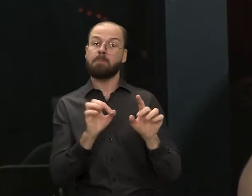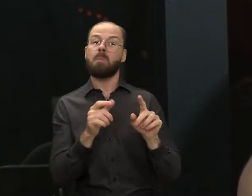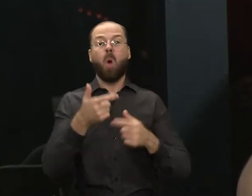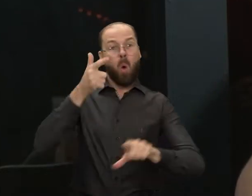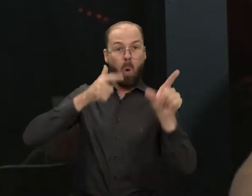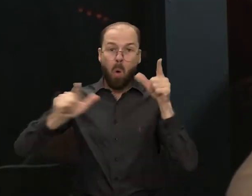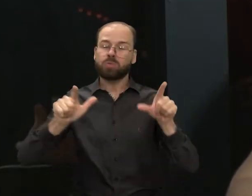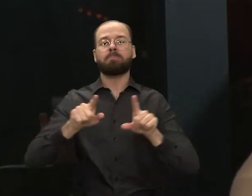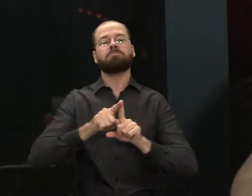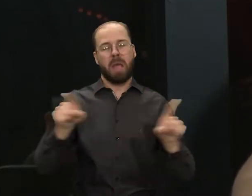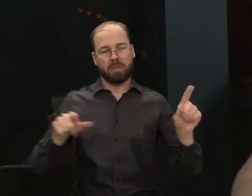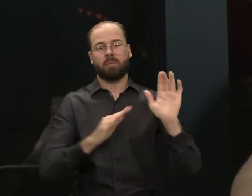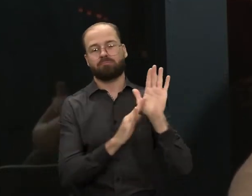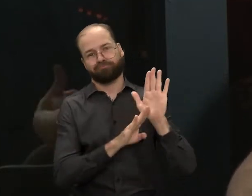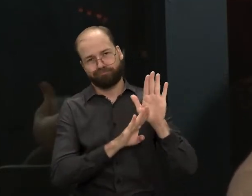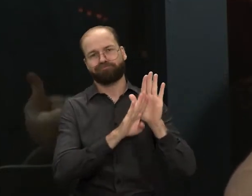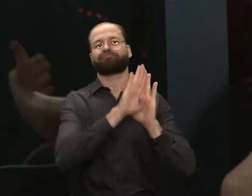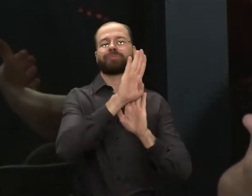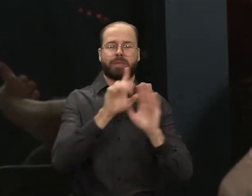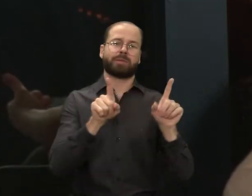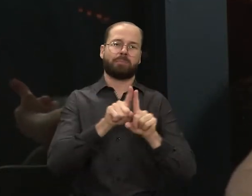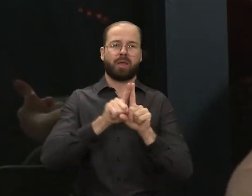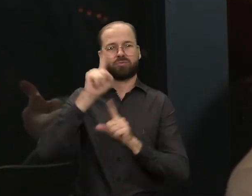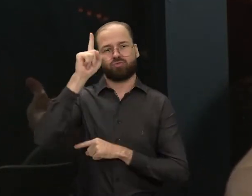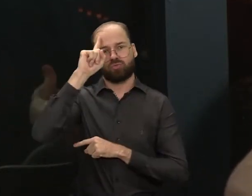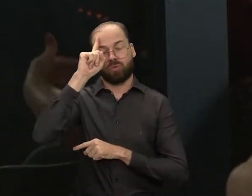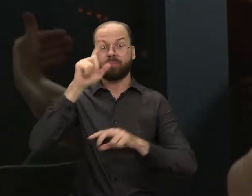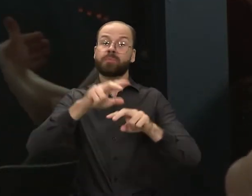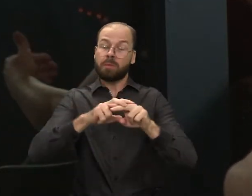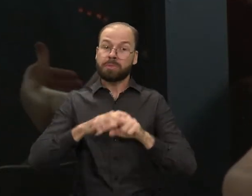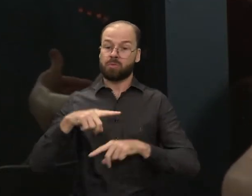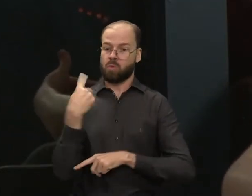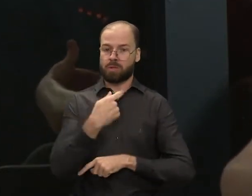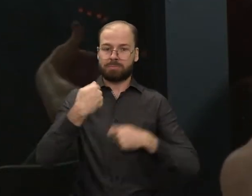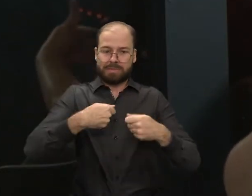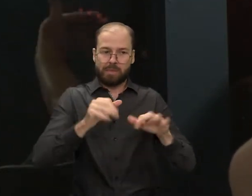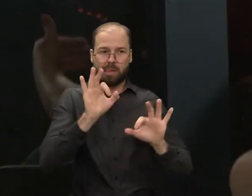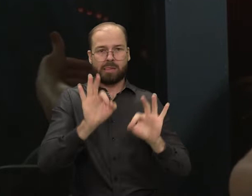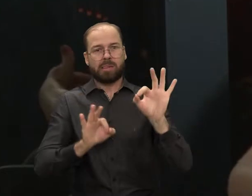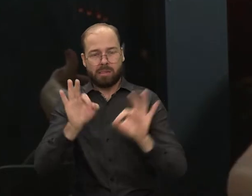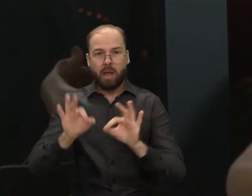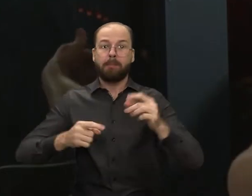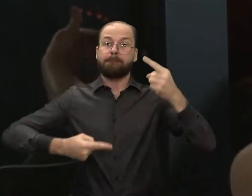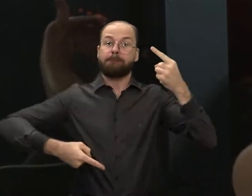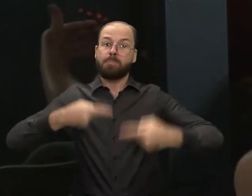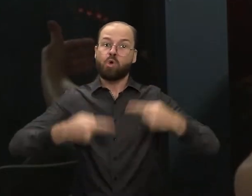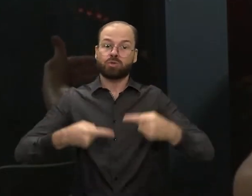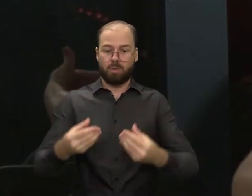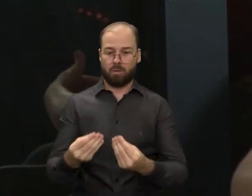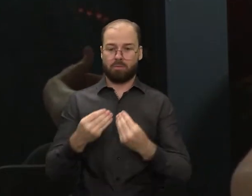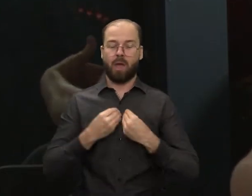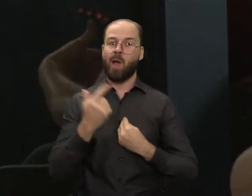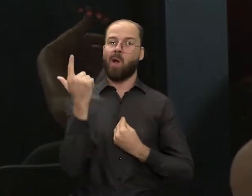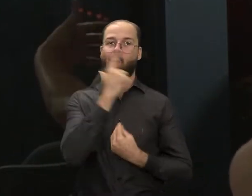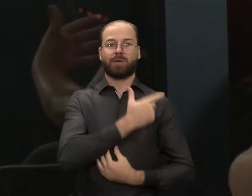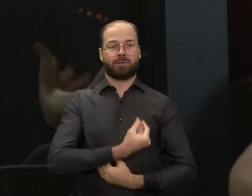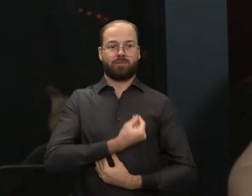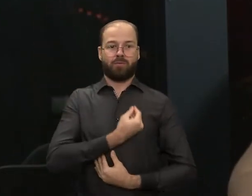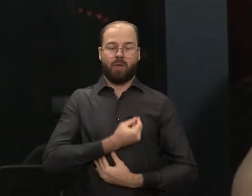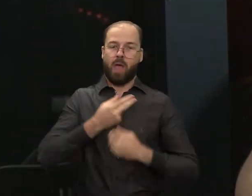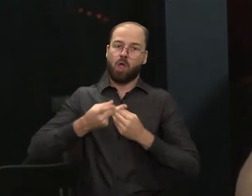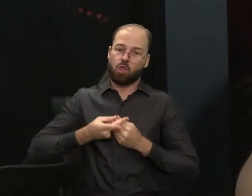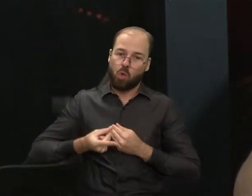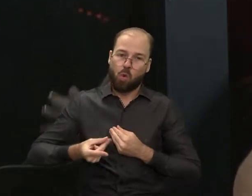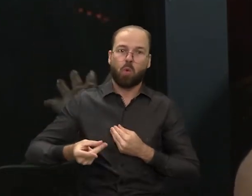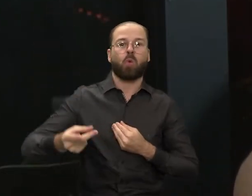aumenta constantemente. Então, é preciso que tenha políticas que nos permita viver e produzir por